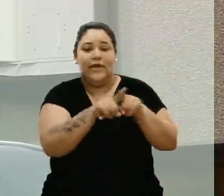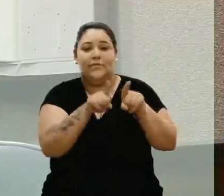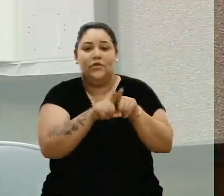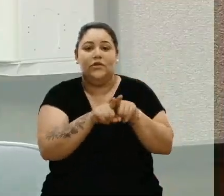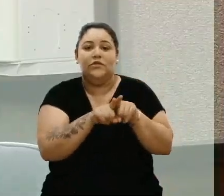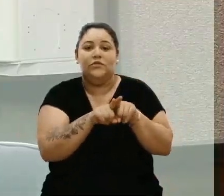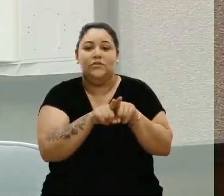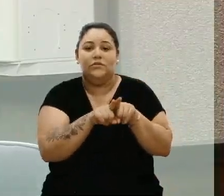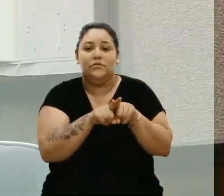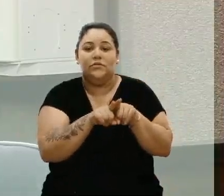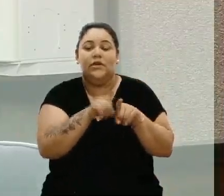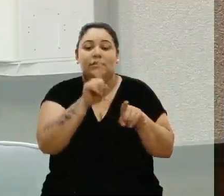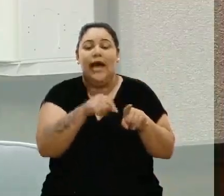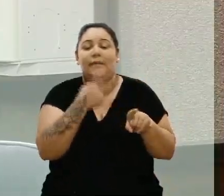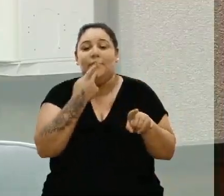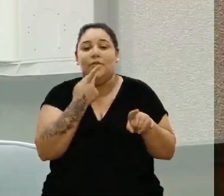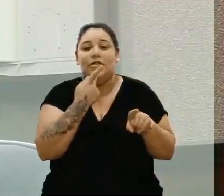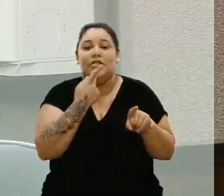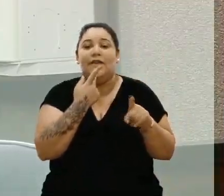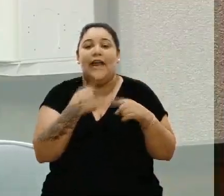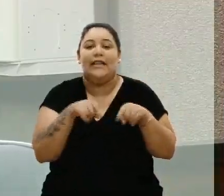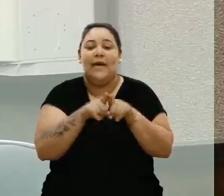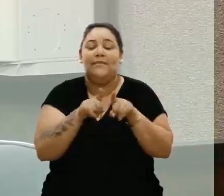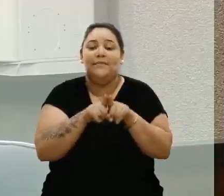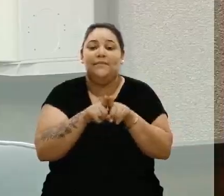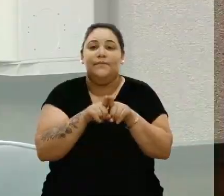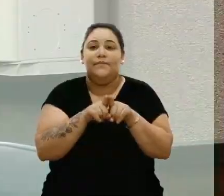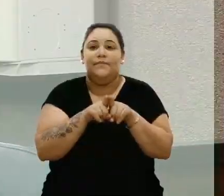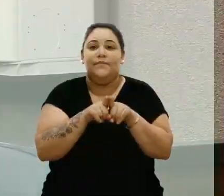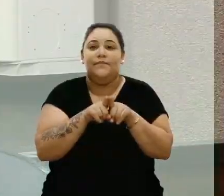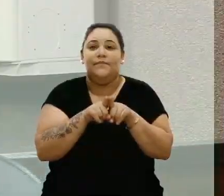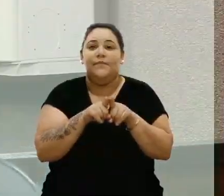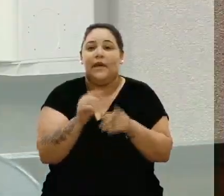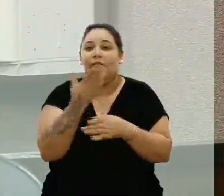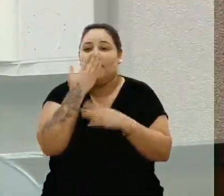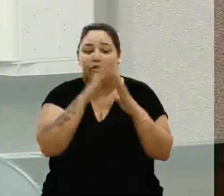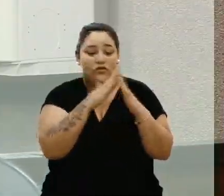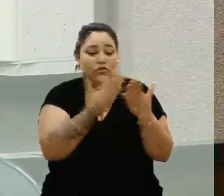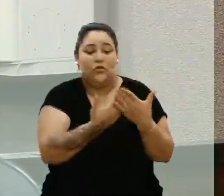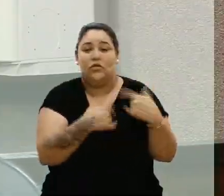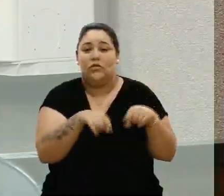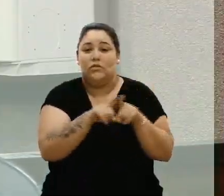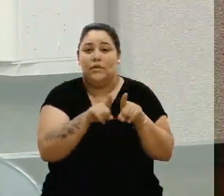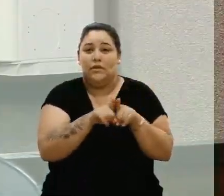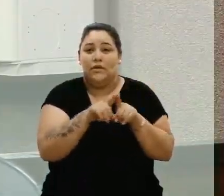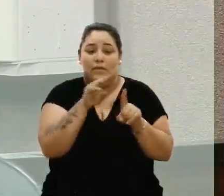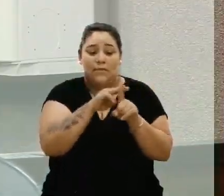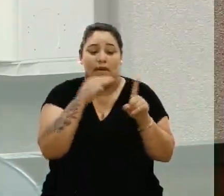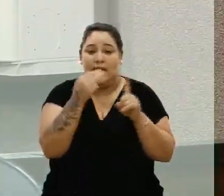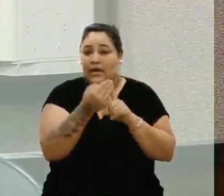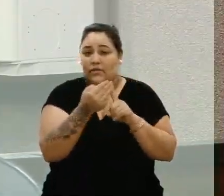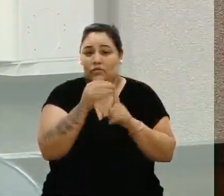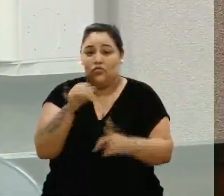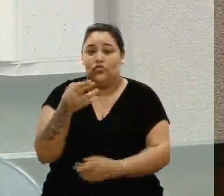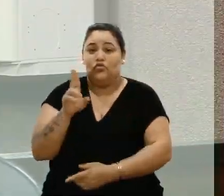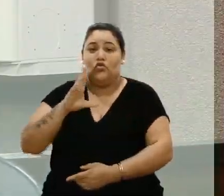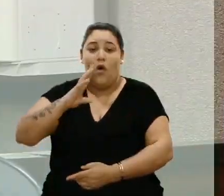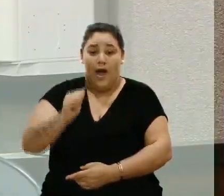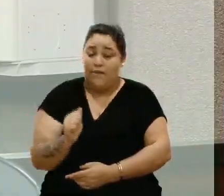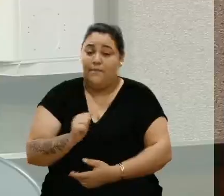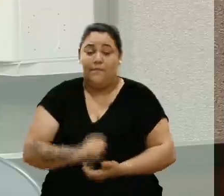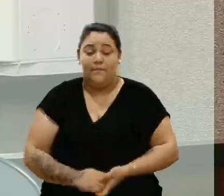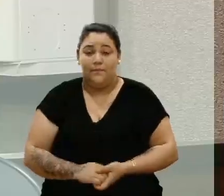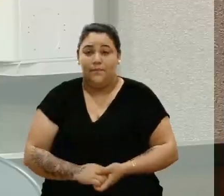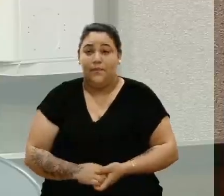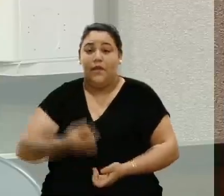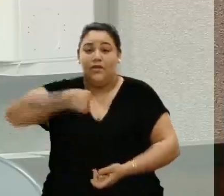tem comércios próximos, e eu já comprei nesse mercado, bem em frente à escola, Mercado do Juca. Então, nós